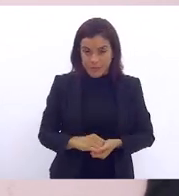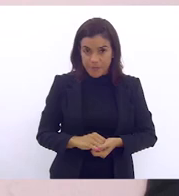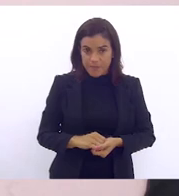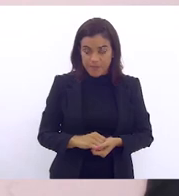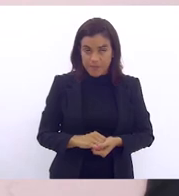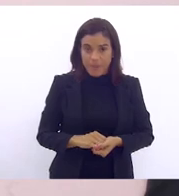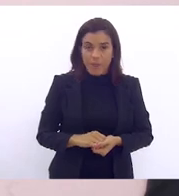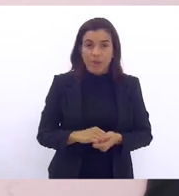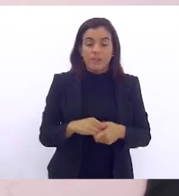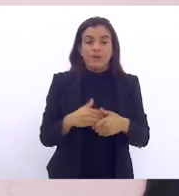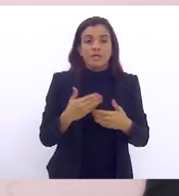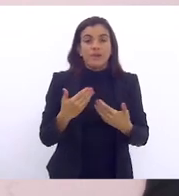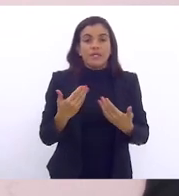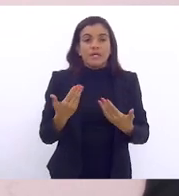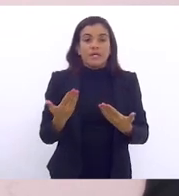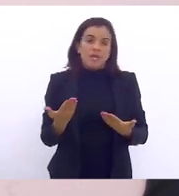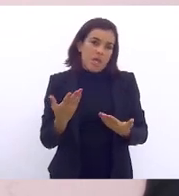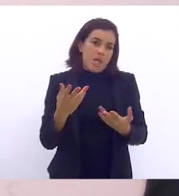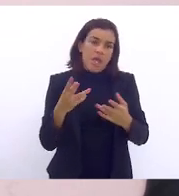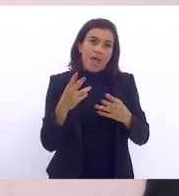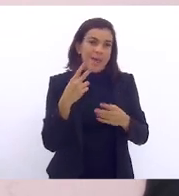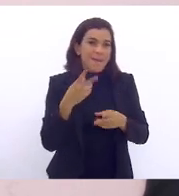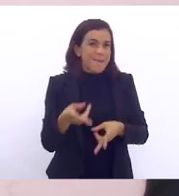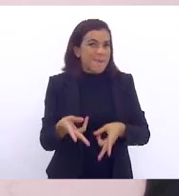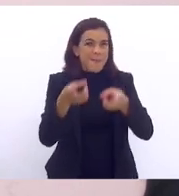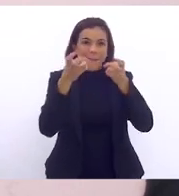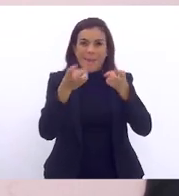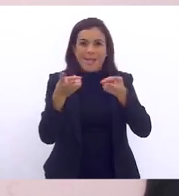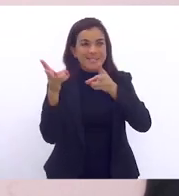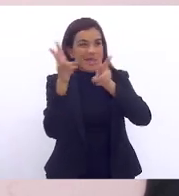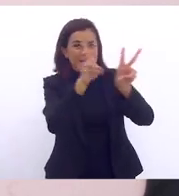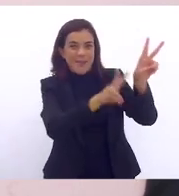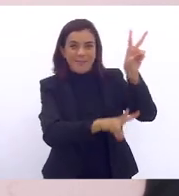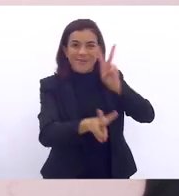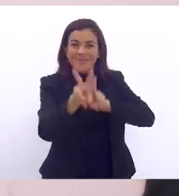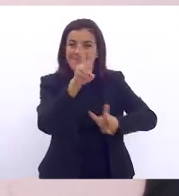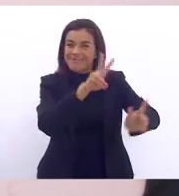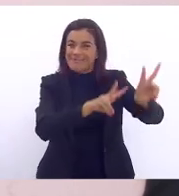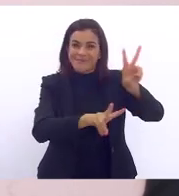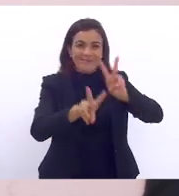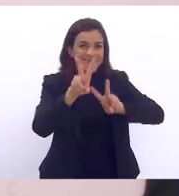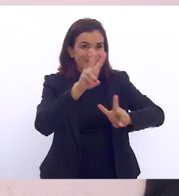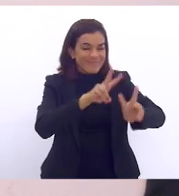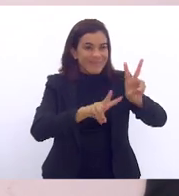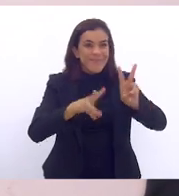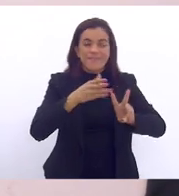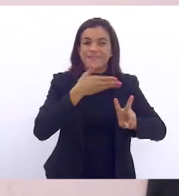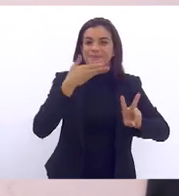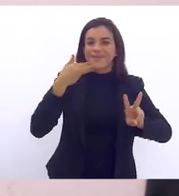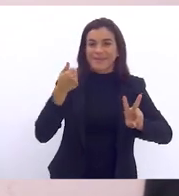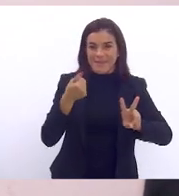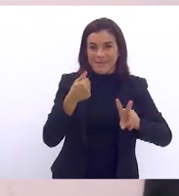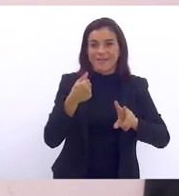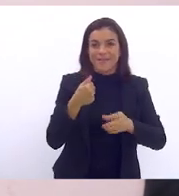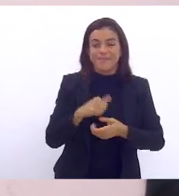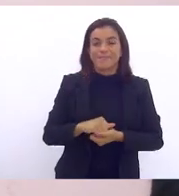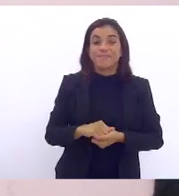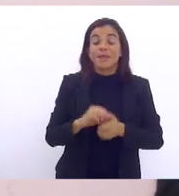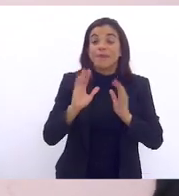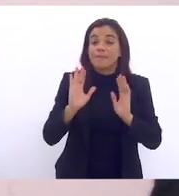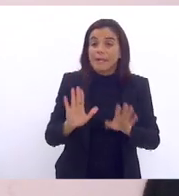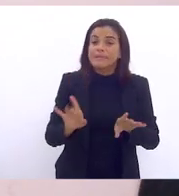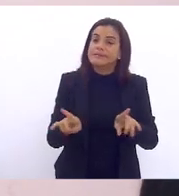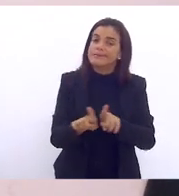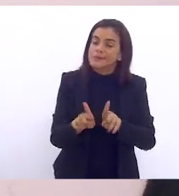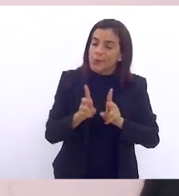isso não é e esse é visível né ess investimento é visível essa melhoria ainda assim se faz